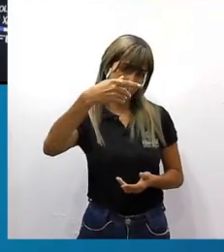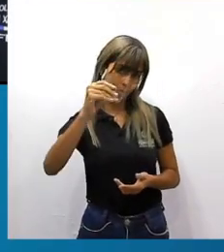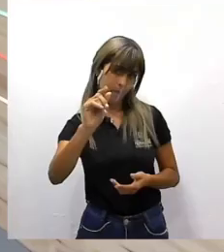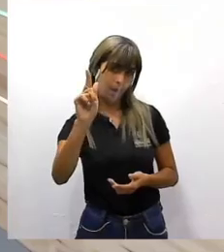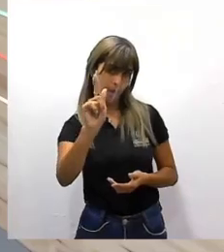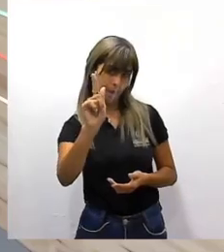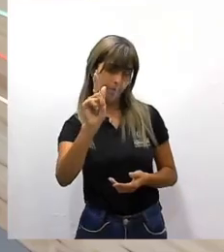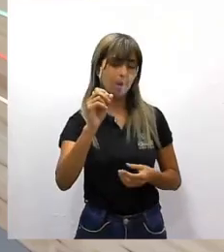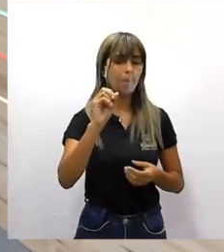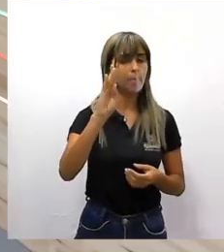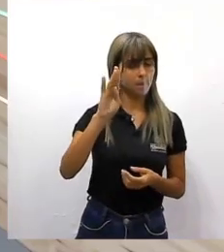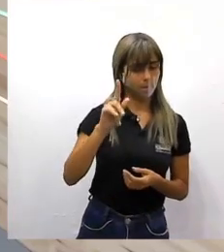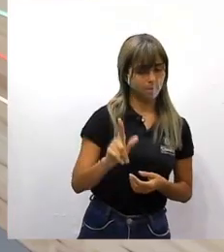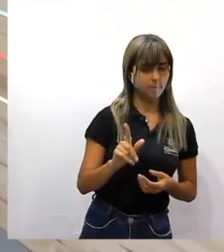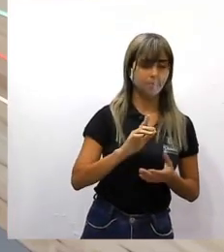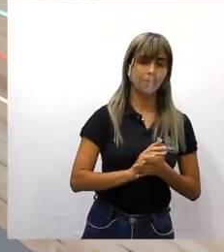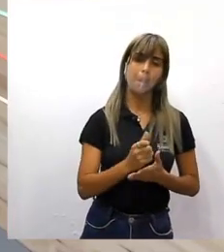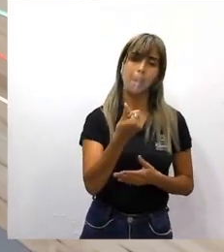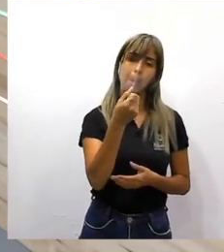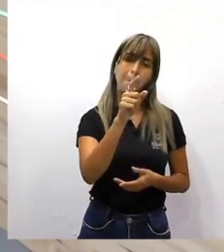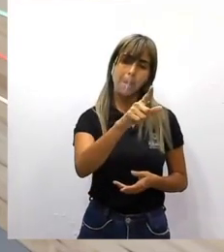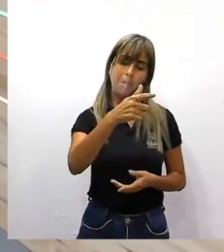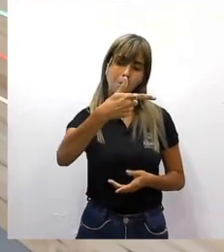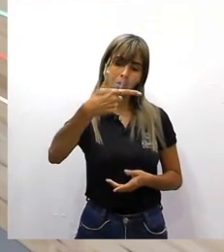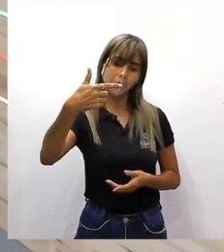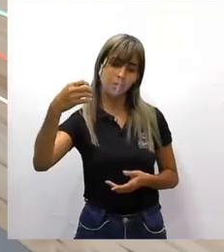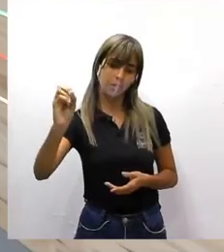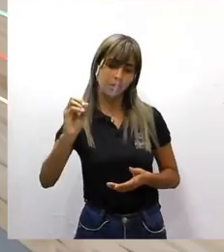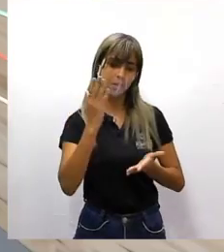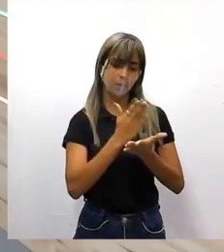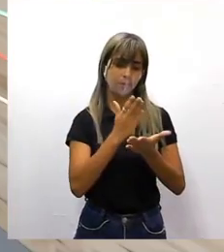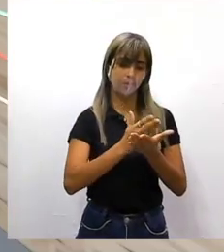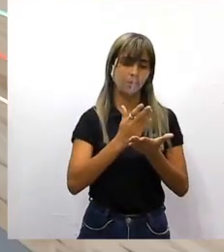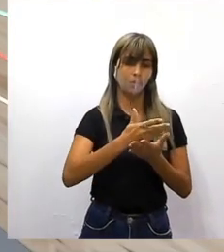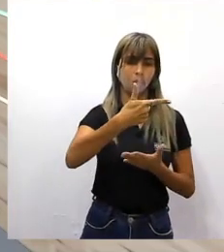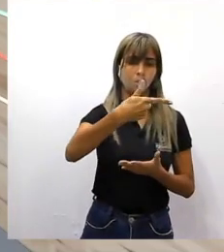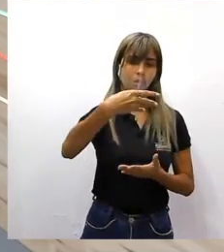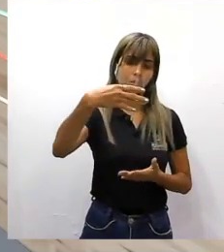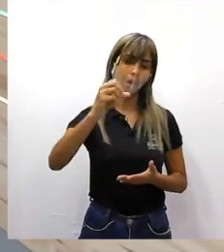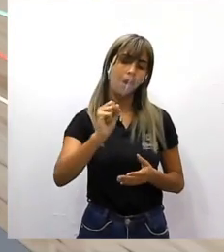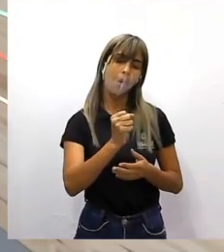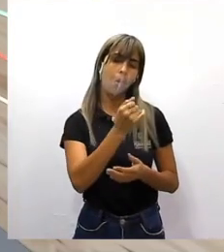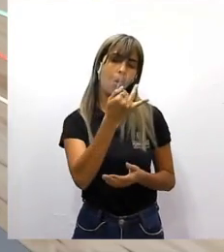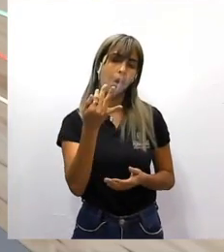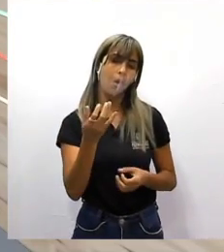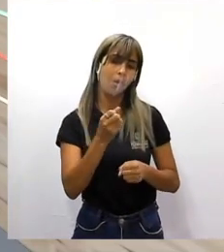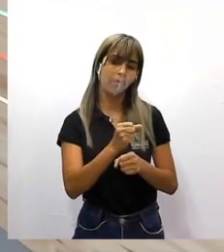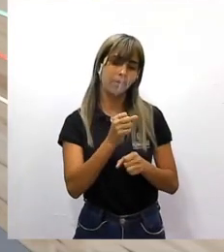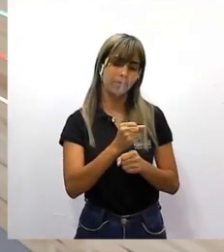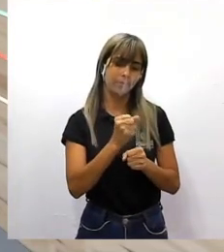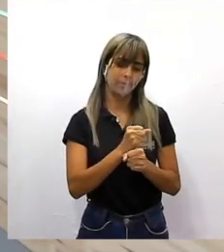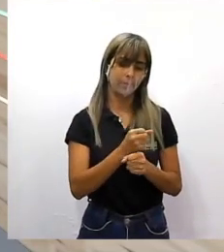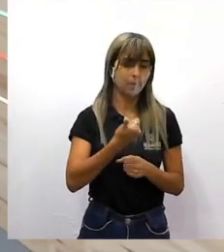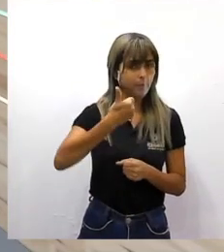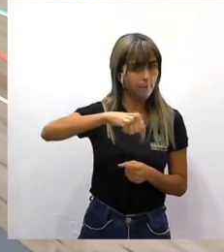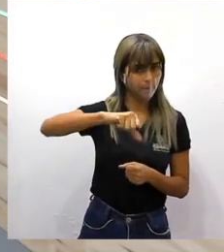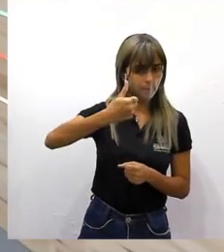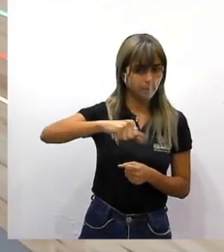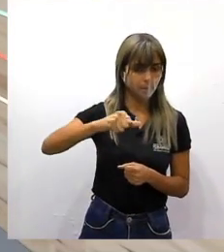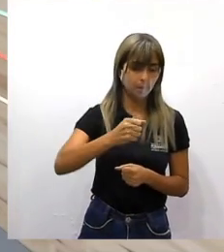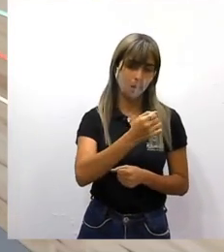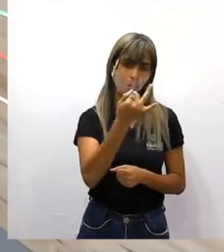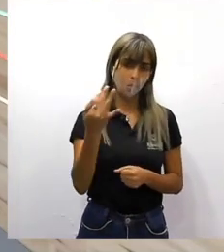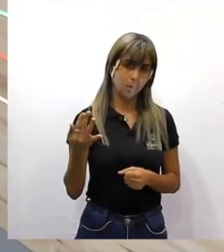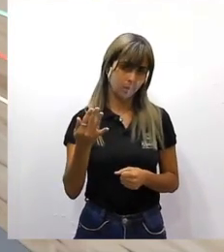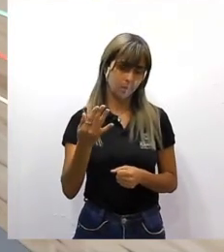240. Beleza, então, 1.200 dividido por 240. Quanto é que dá? Então, ó, a gente vai analisar quantas